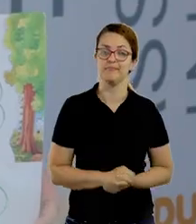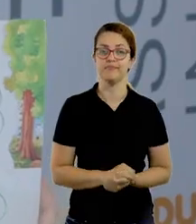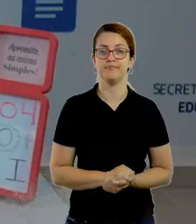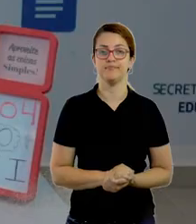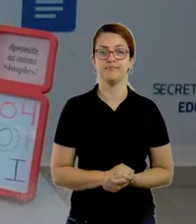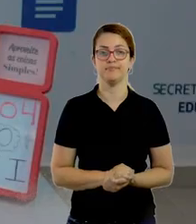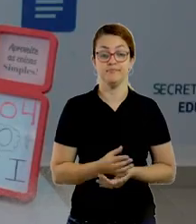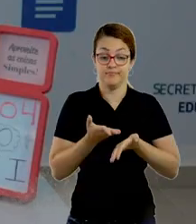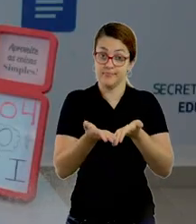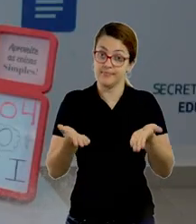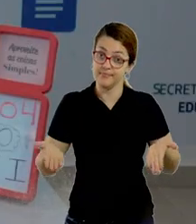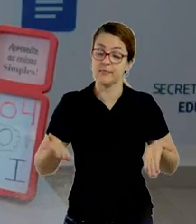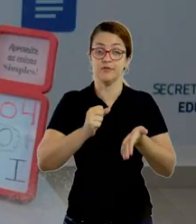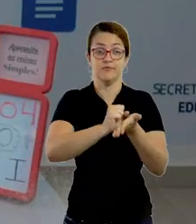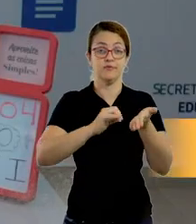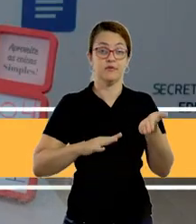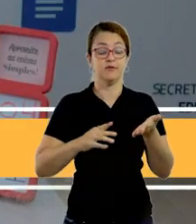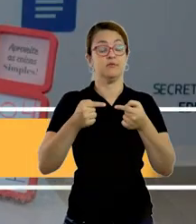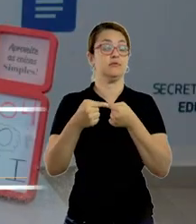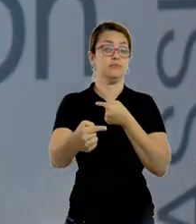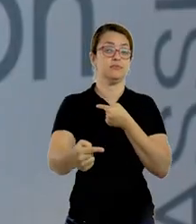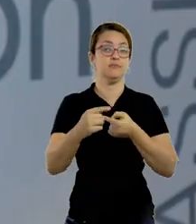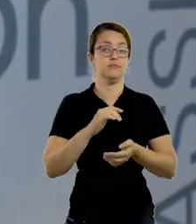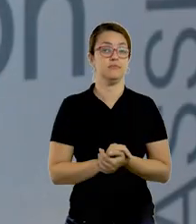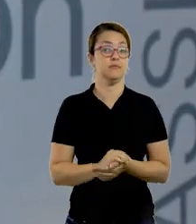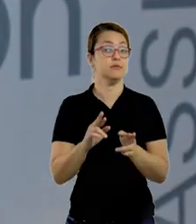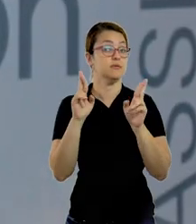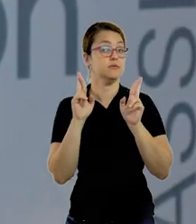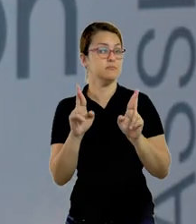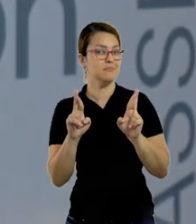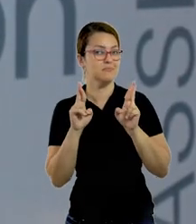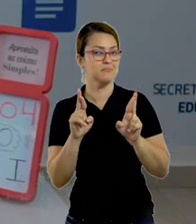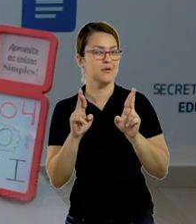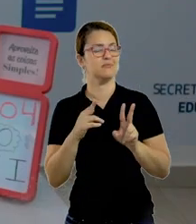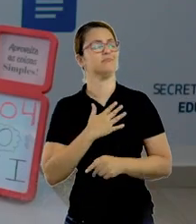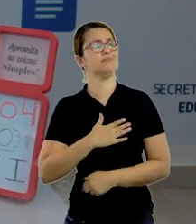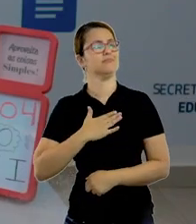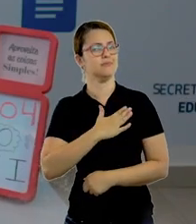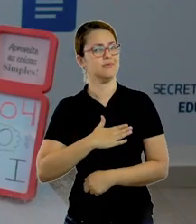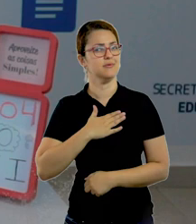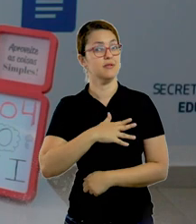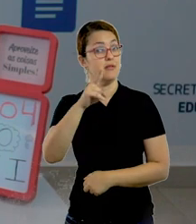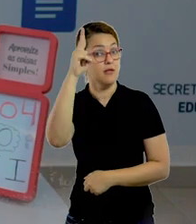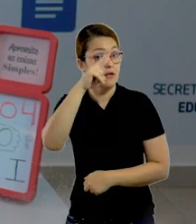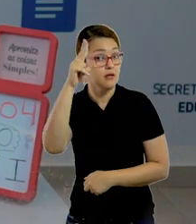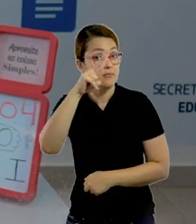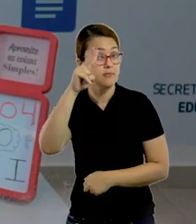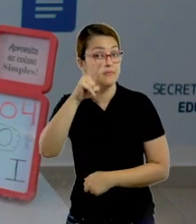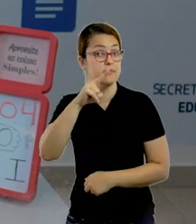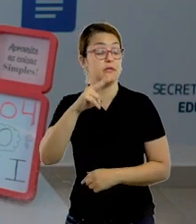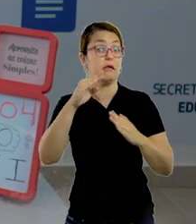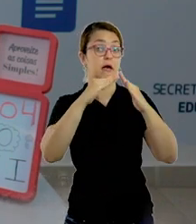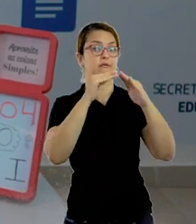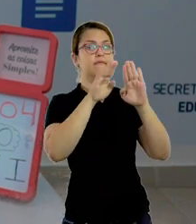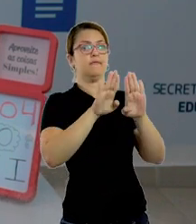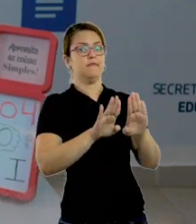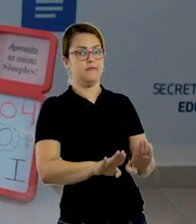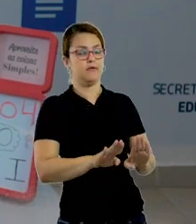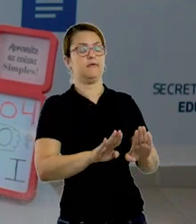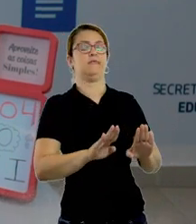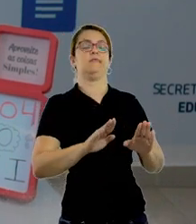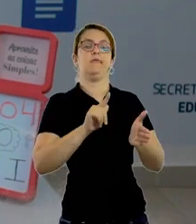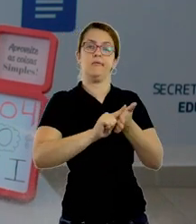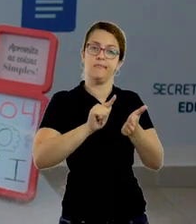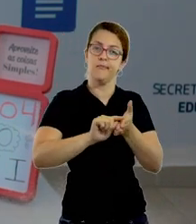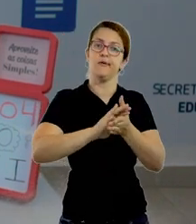coisa? Pessoal, essas foram as atividades dessa semana. Espero que vocês tenham gostado. Não esqueçam,